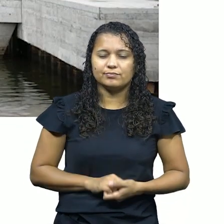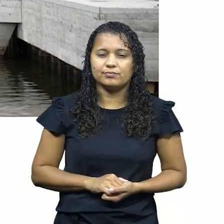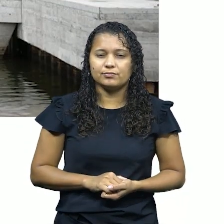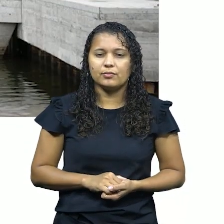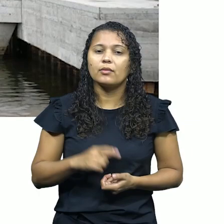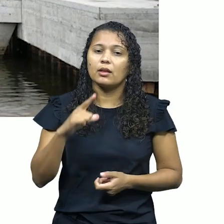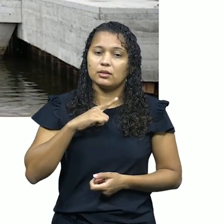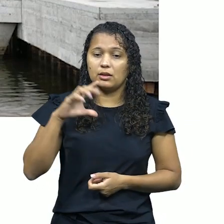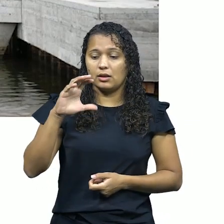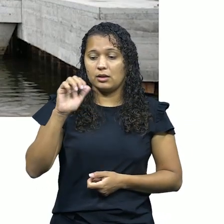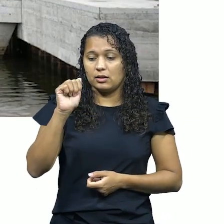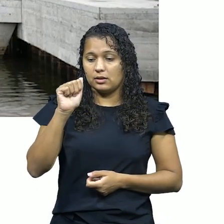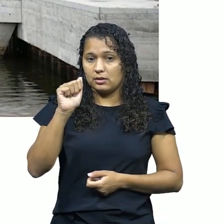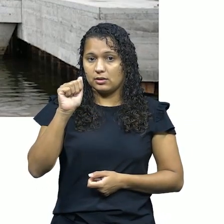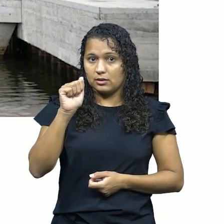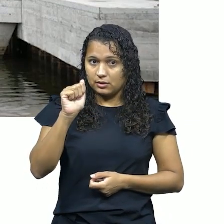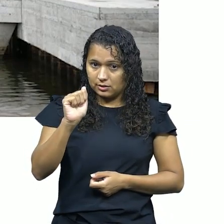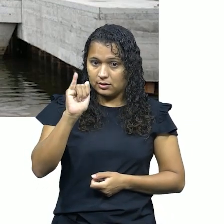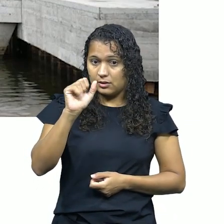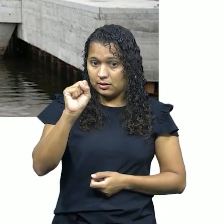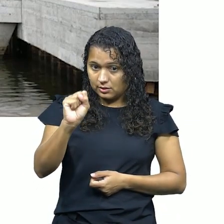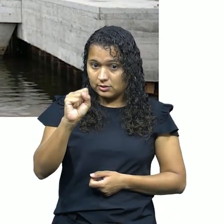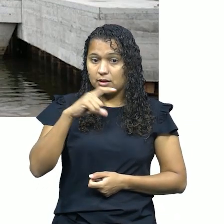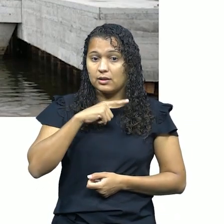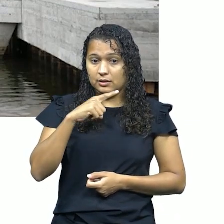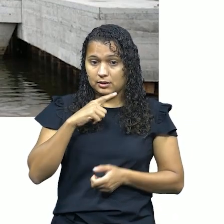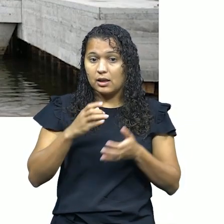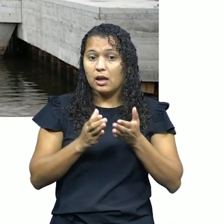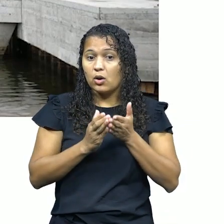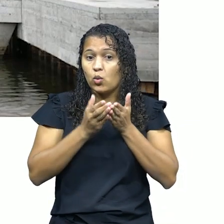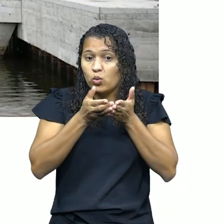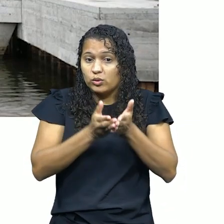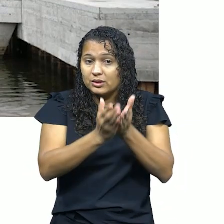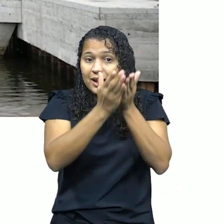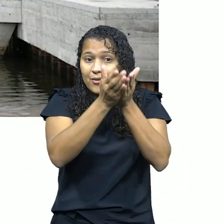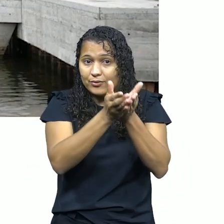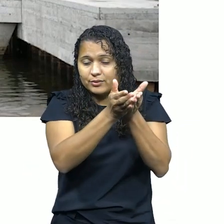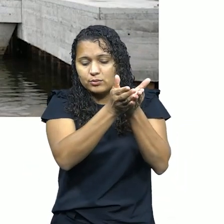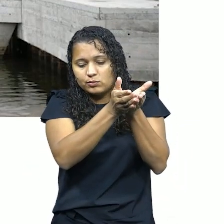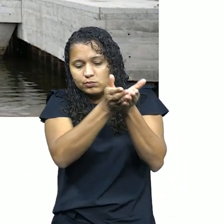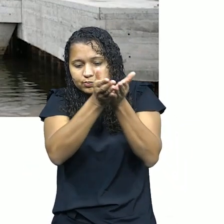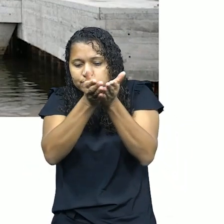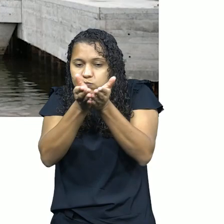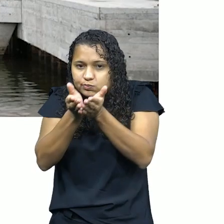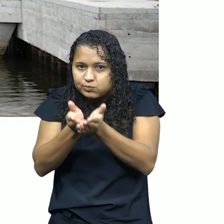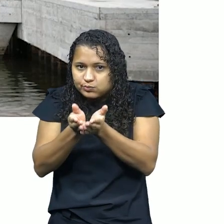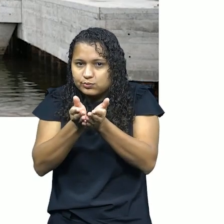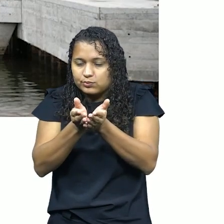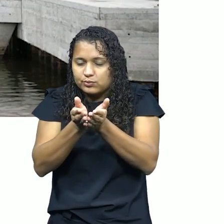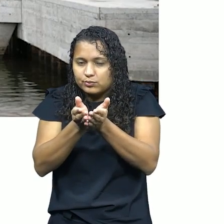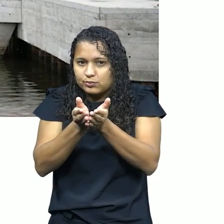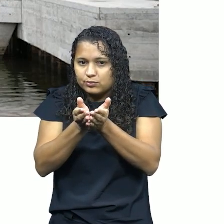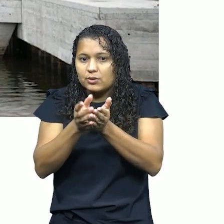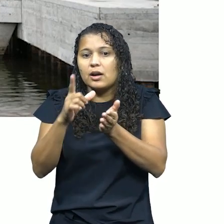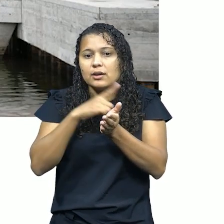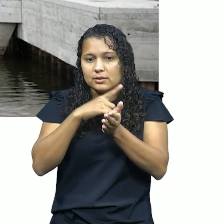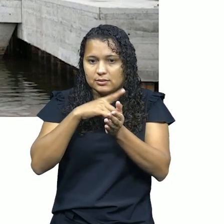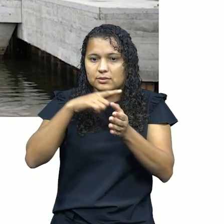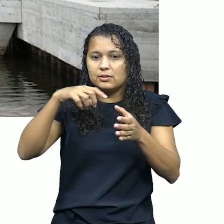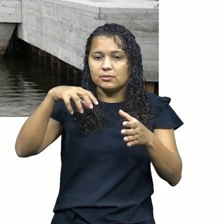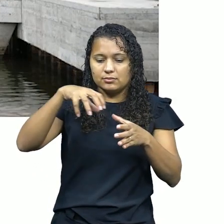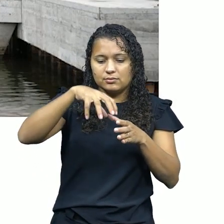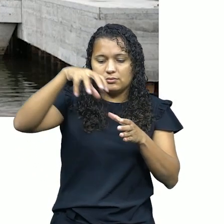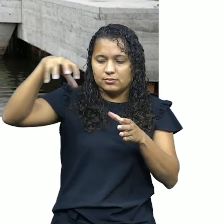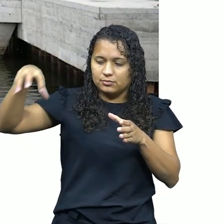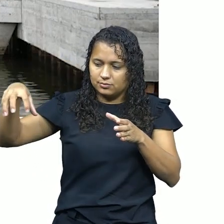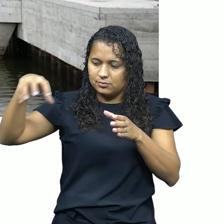temos aqui o cais, nós temos um navio que já está atracado, ou seja, acostado nesse cais, e nós temos mercadorias